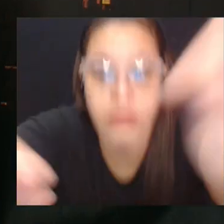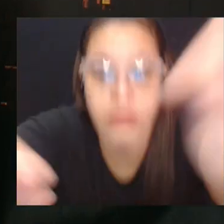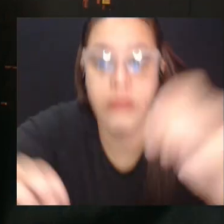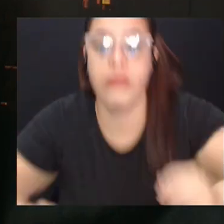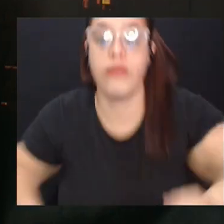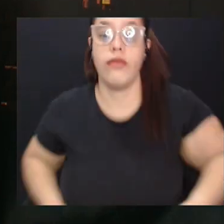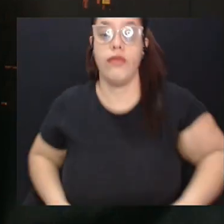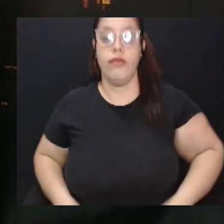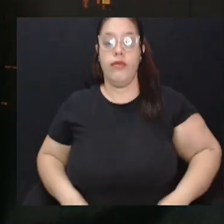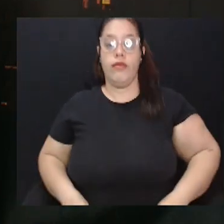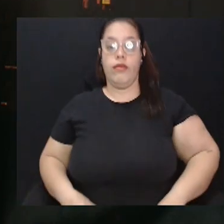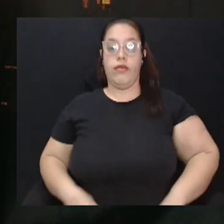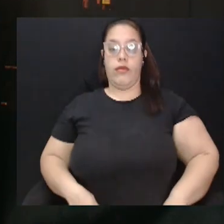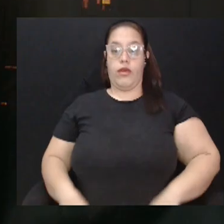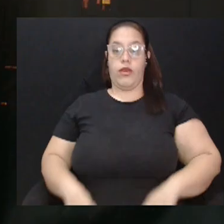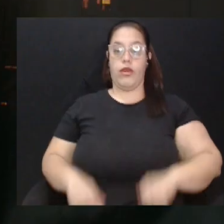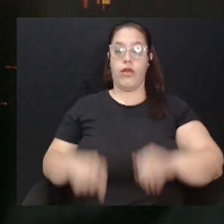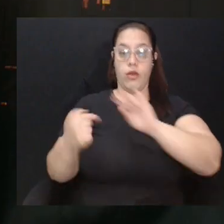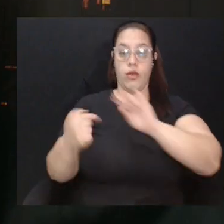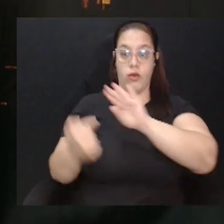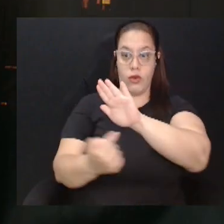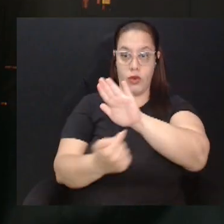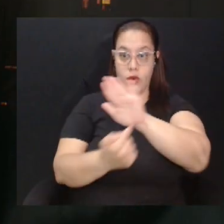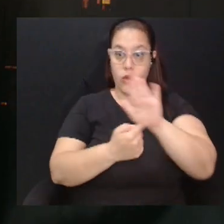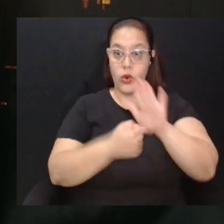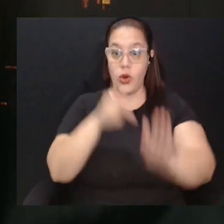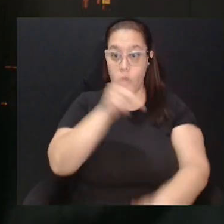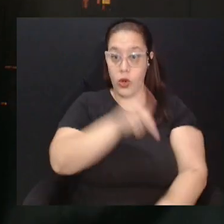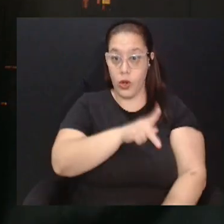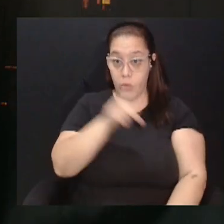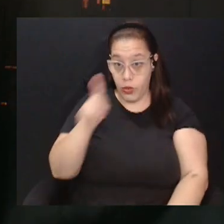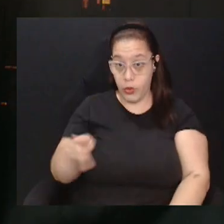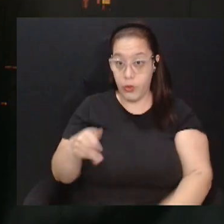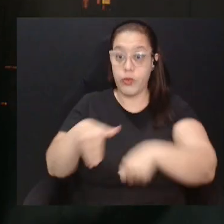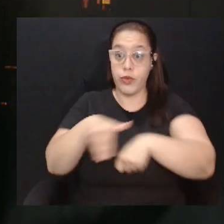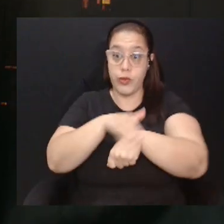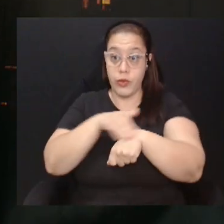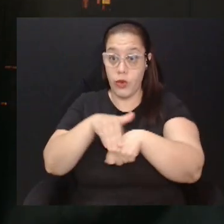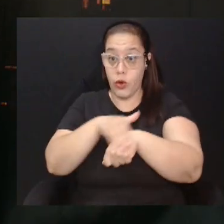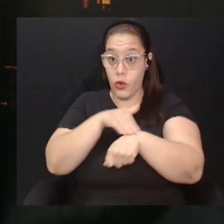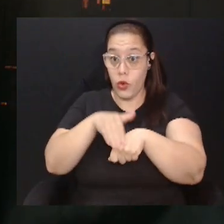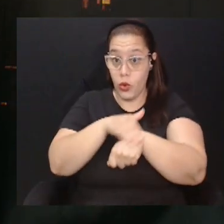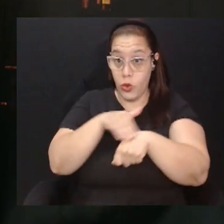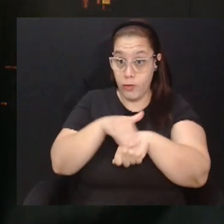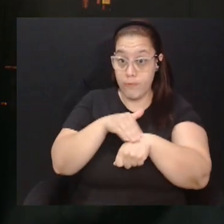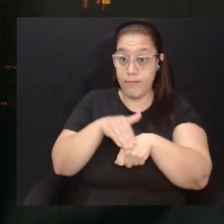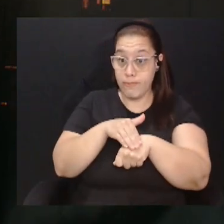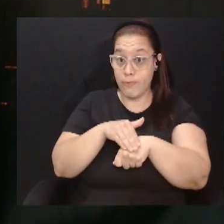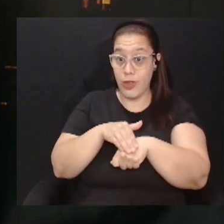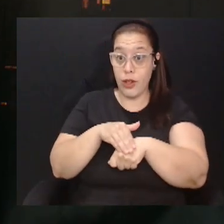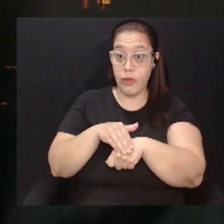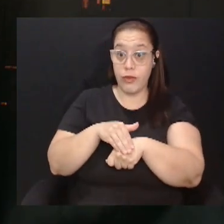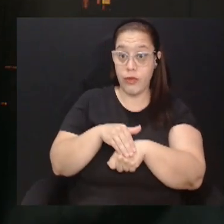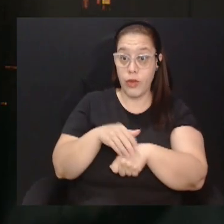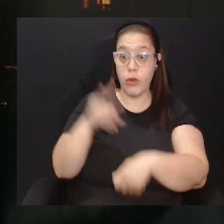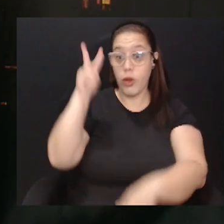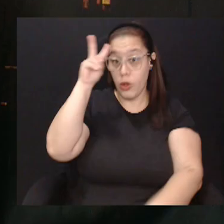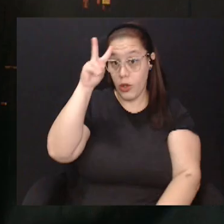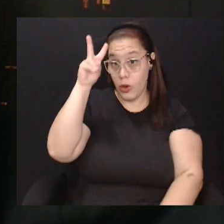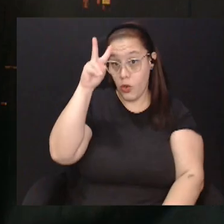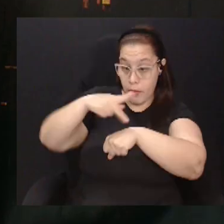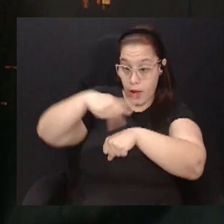nosso professor que vai conversar com a gente sobre história, sobre Páscoa, sobre Sexta-feira Santa,